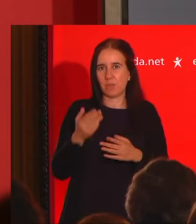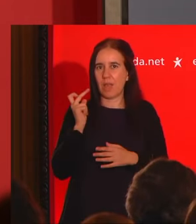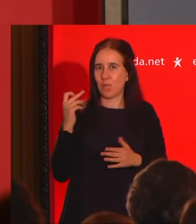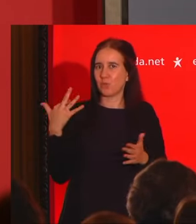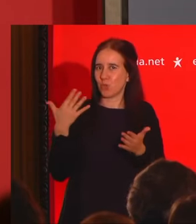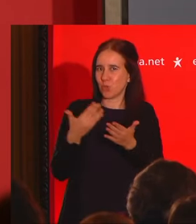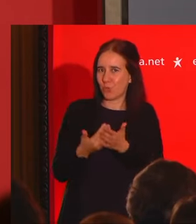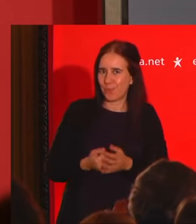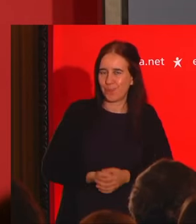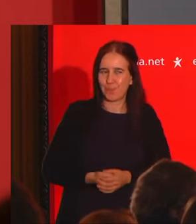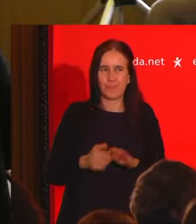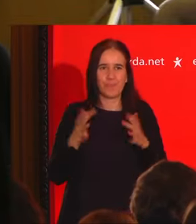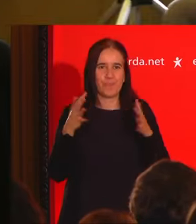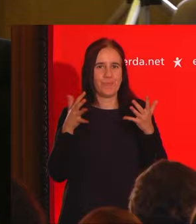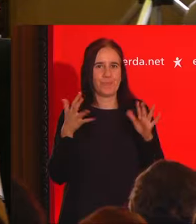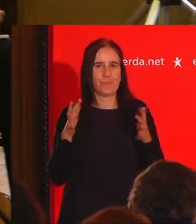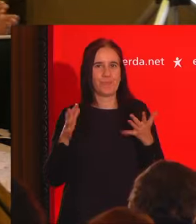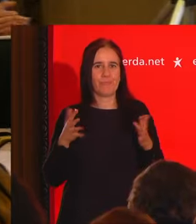anos.